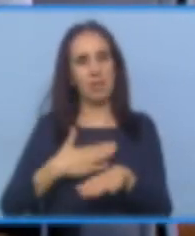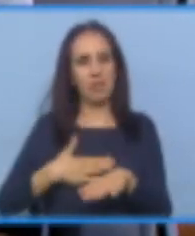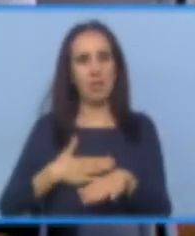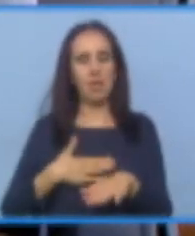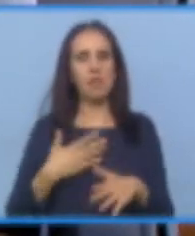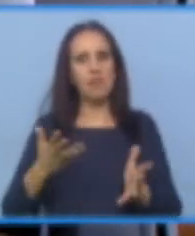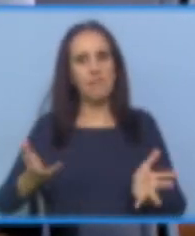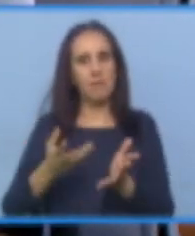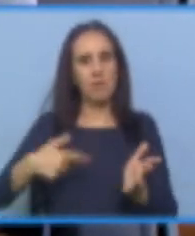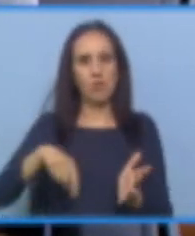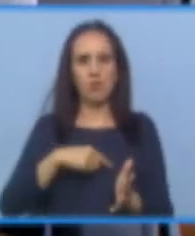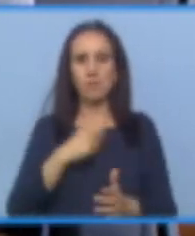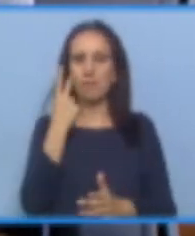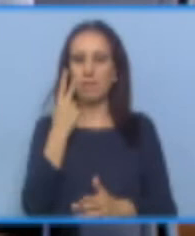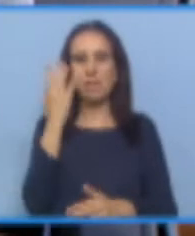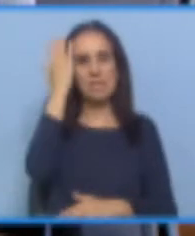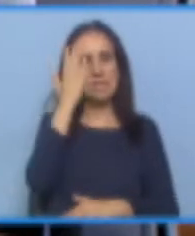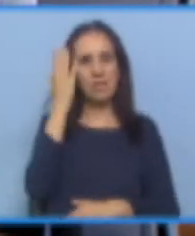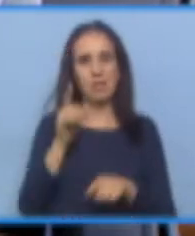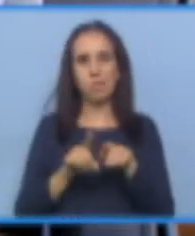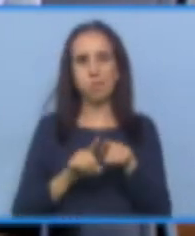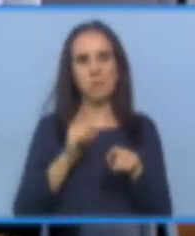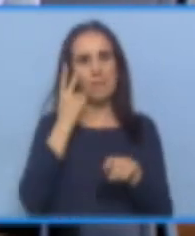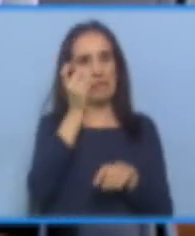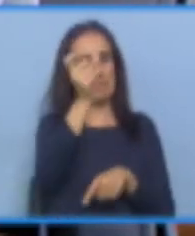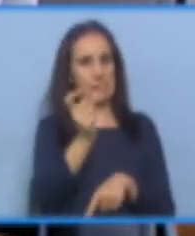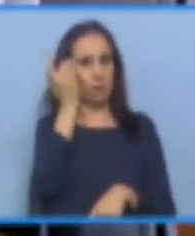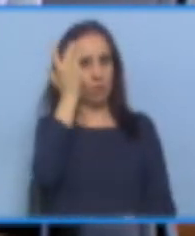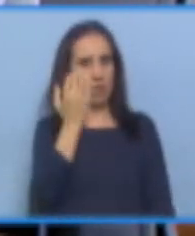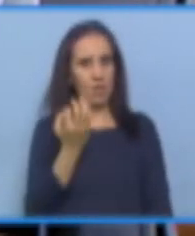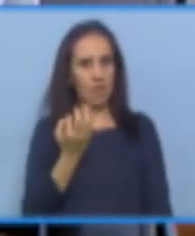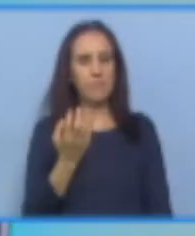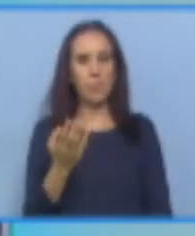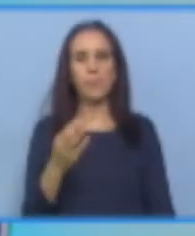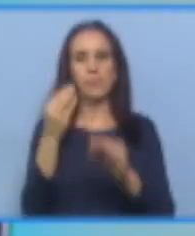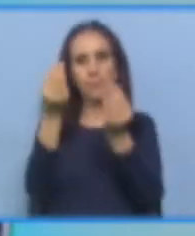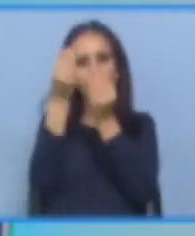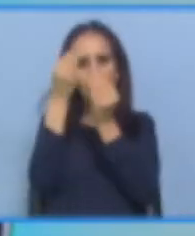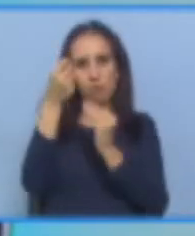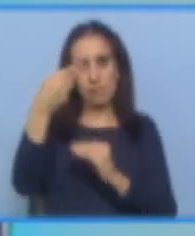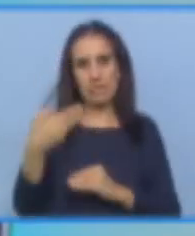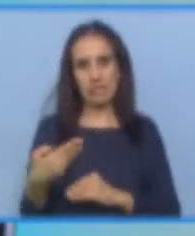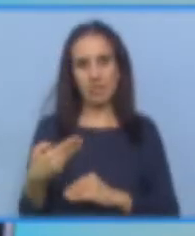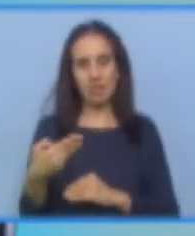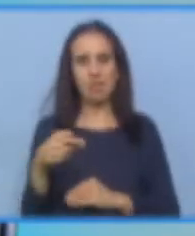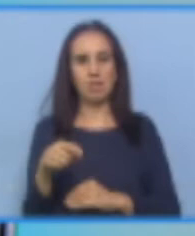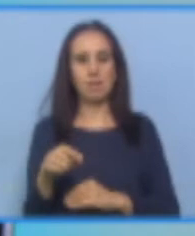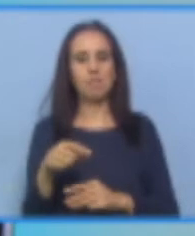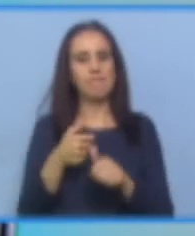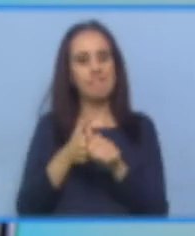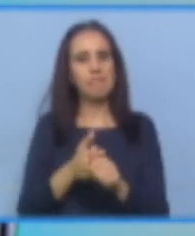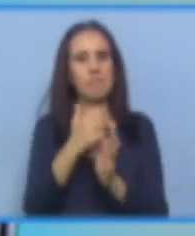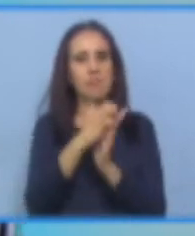nos impele a ter uma vida santa como a vida dele foi santa. E, portanto, todas as 7 catequeses versam esse